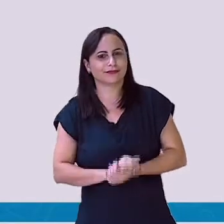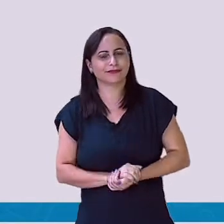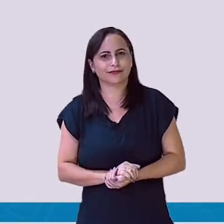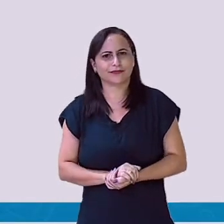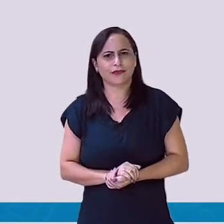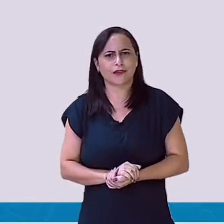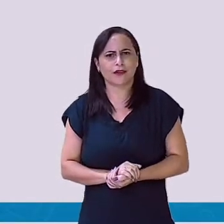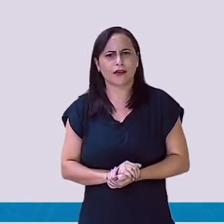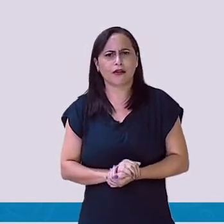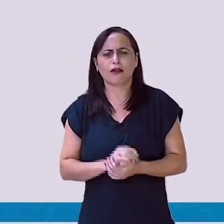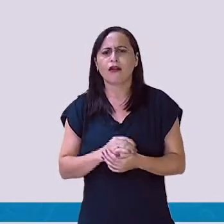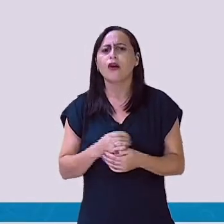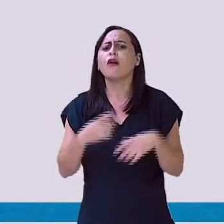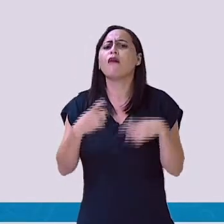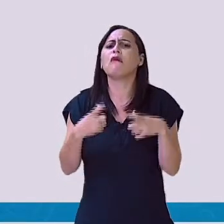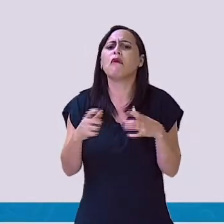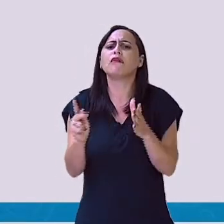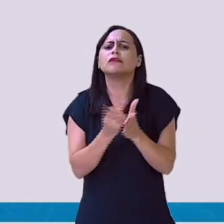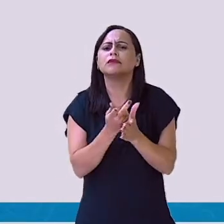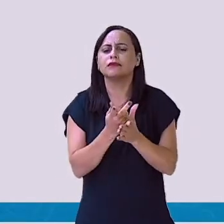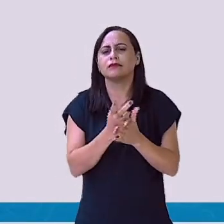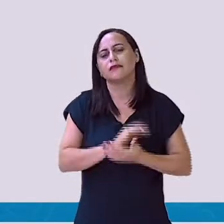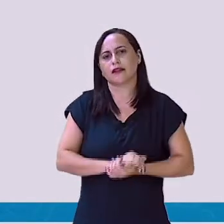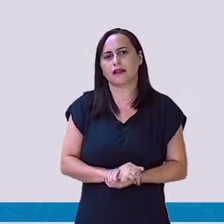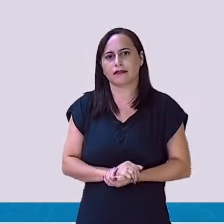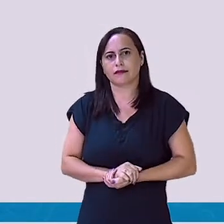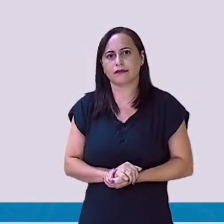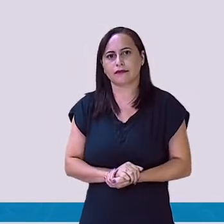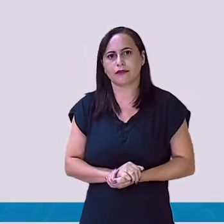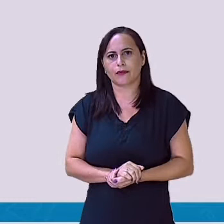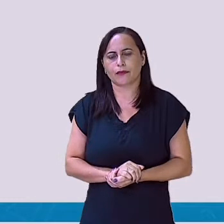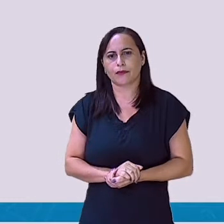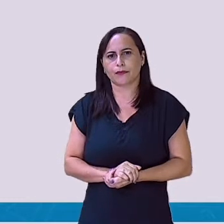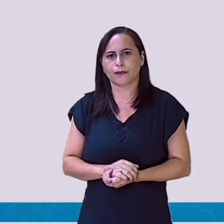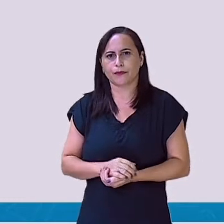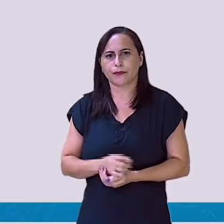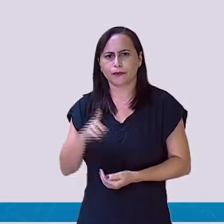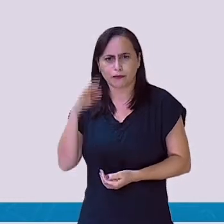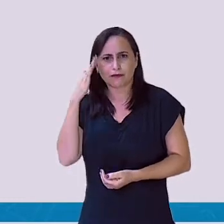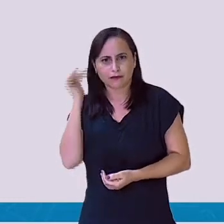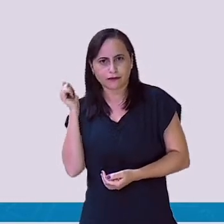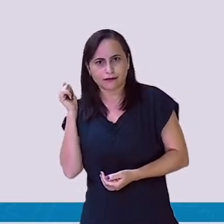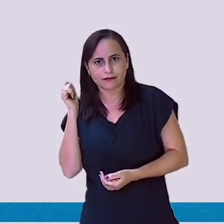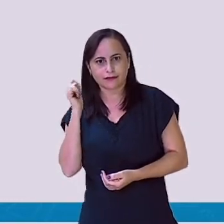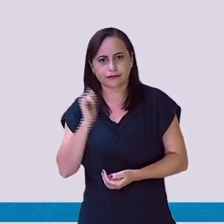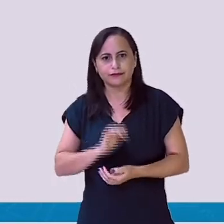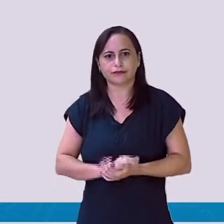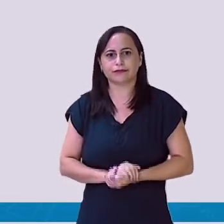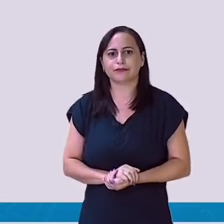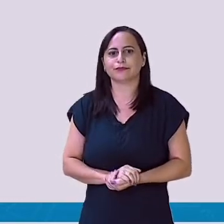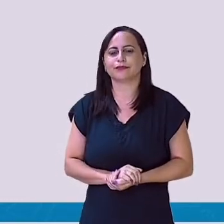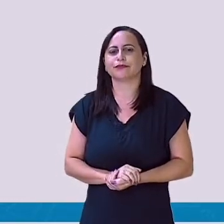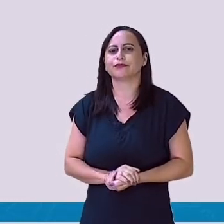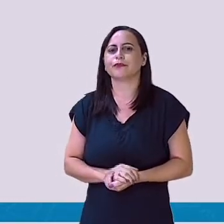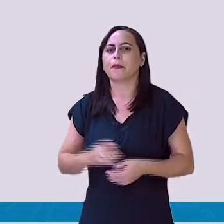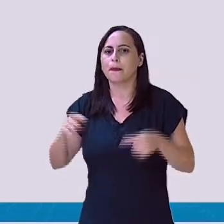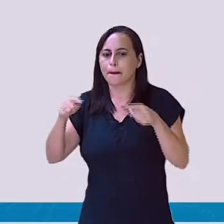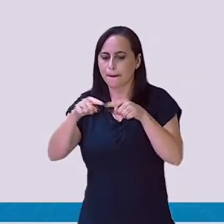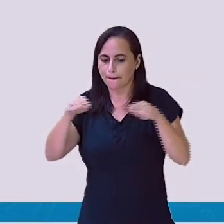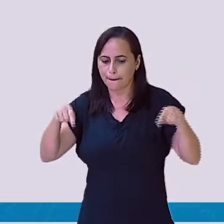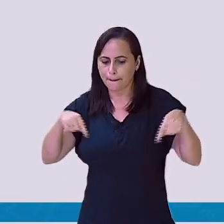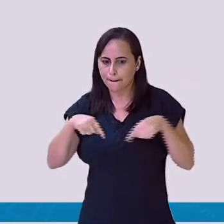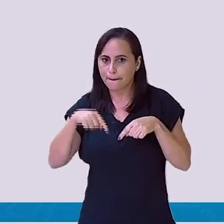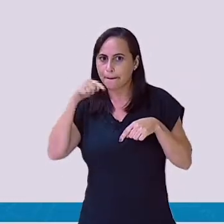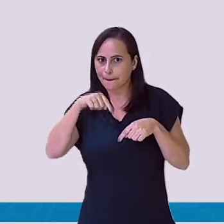Enquanto está acontecendo, onde que está passando essa história? Em qual local, em qual ambiente que está passando? Dentro